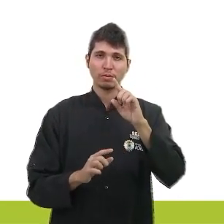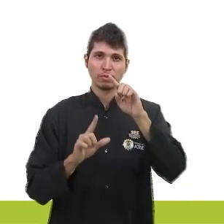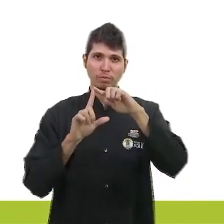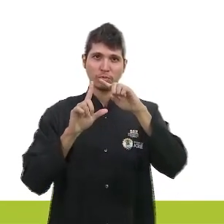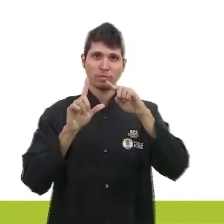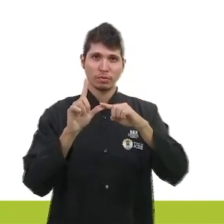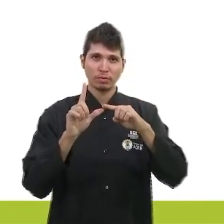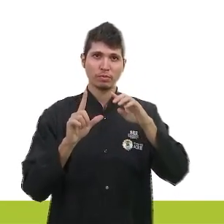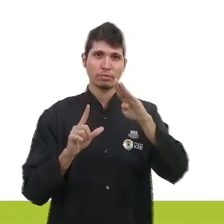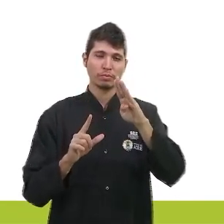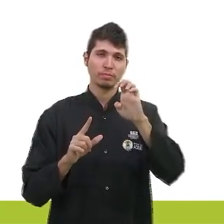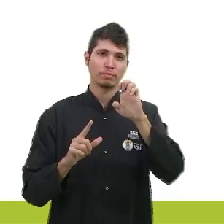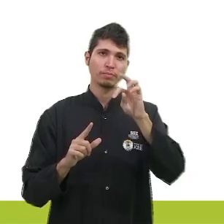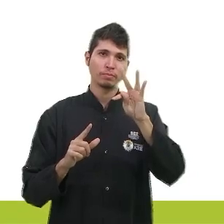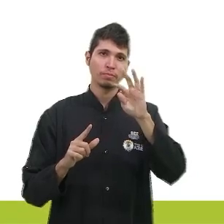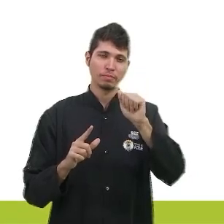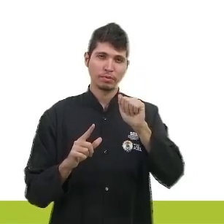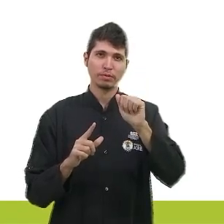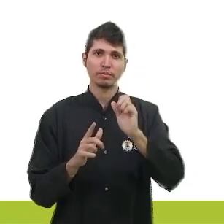alfa.